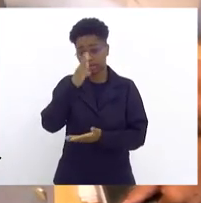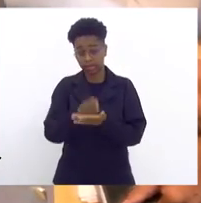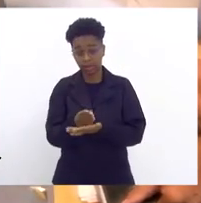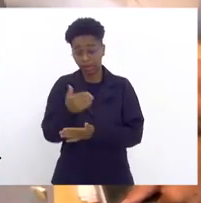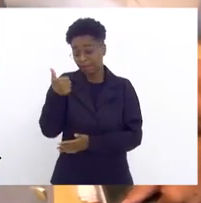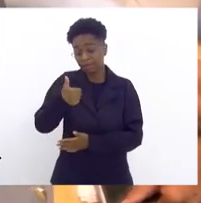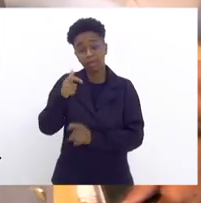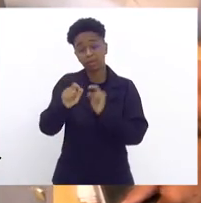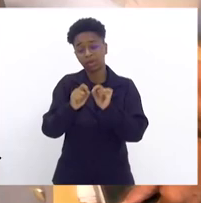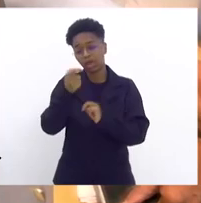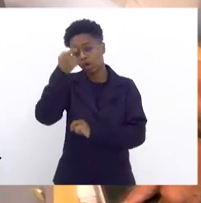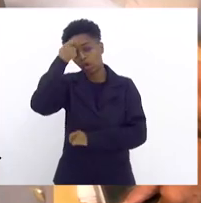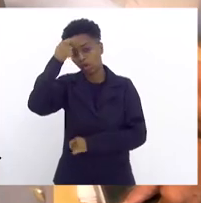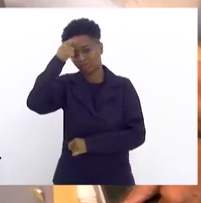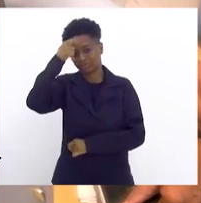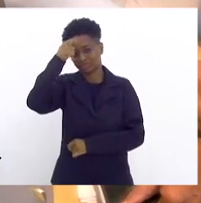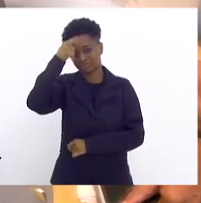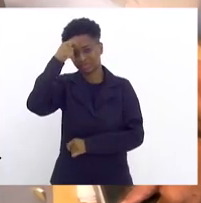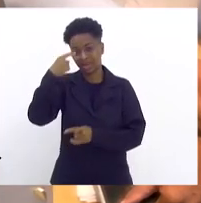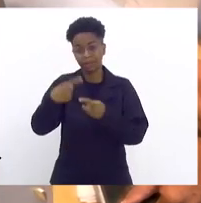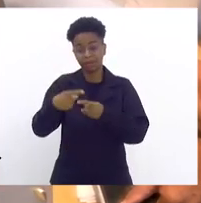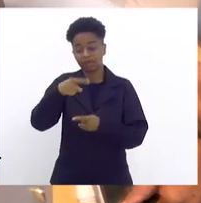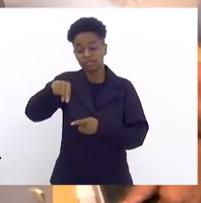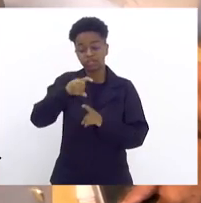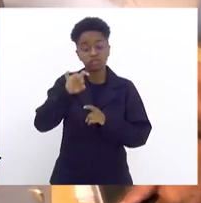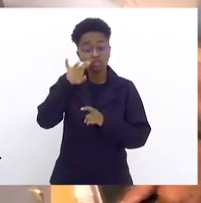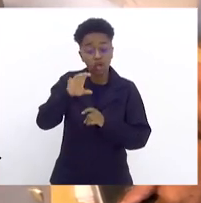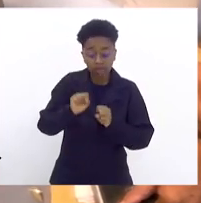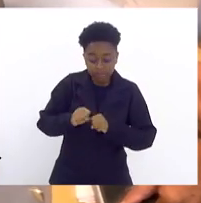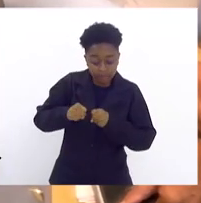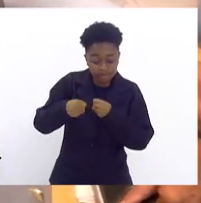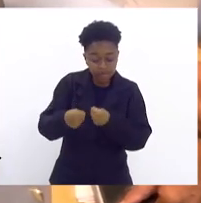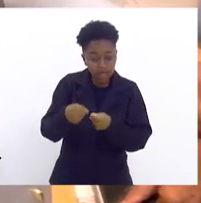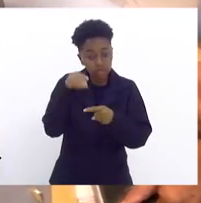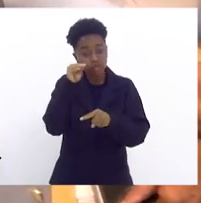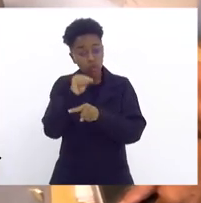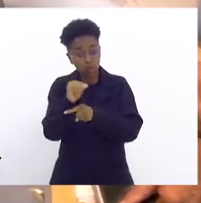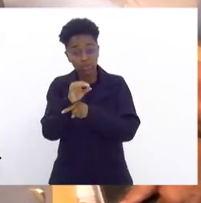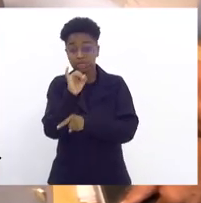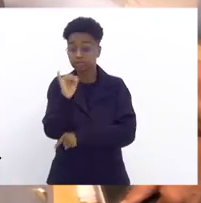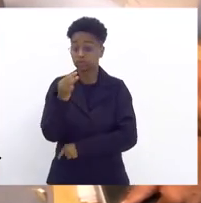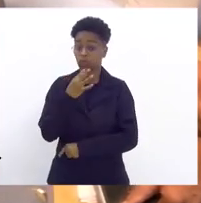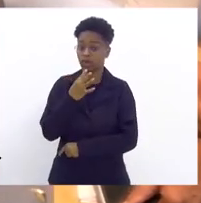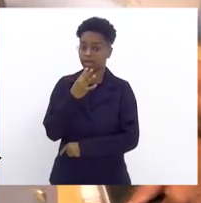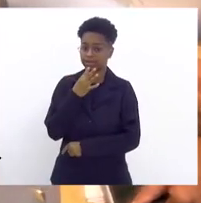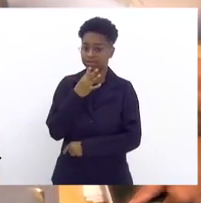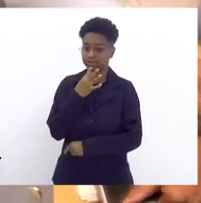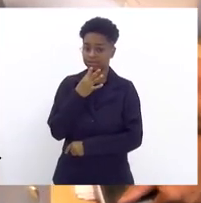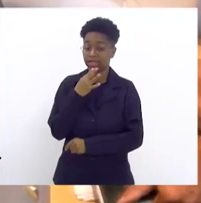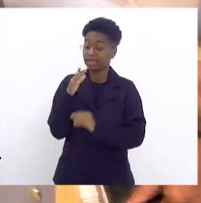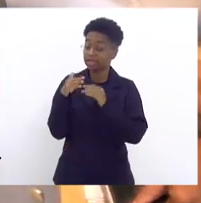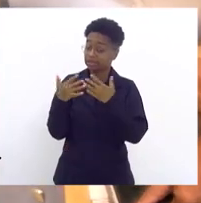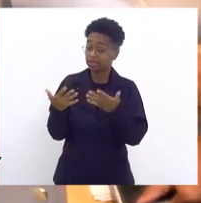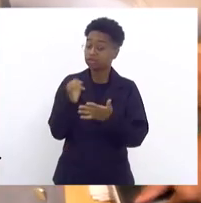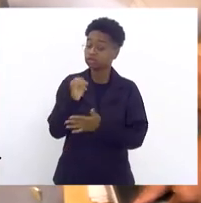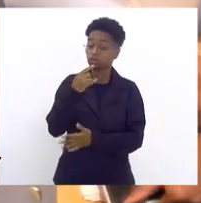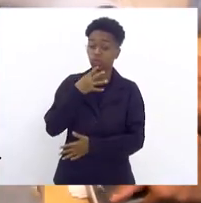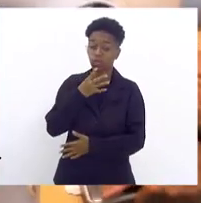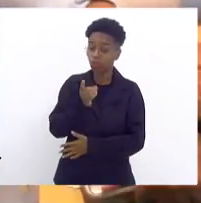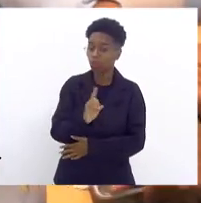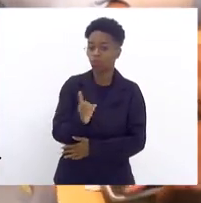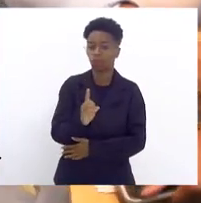de tudo é conscientizar Porque você só defende cuida o que você conhece né então o quanto você não conhece